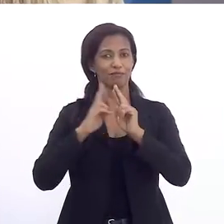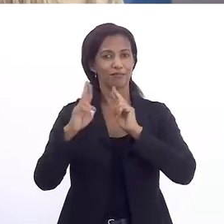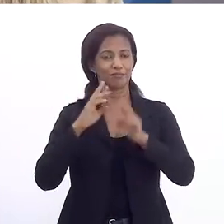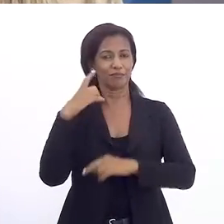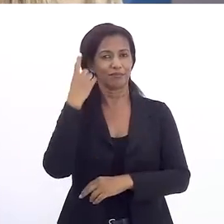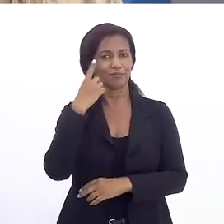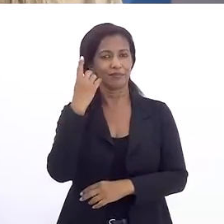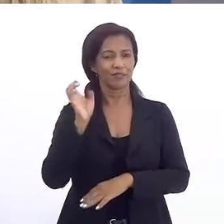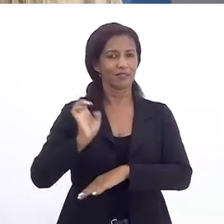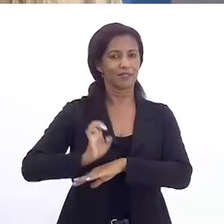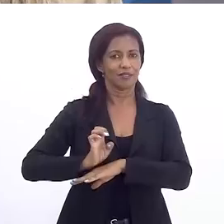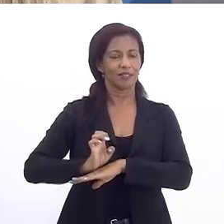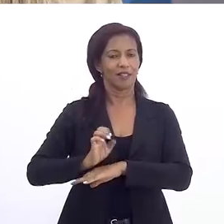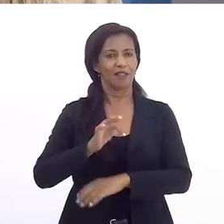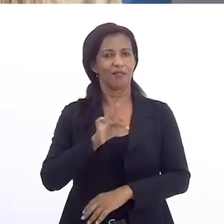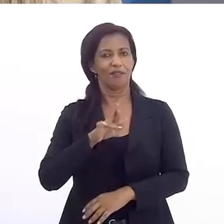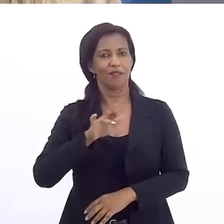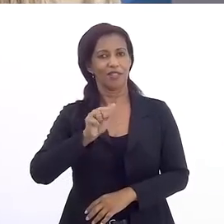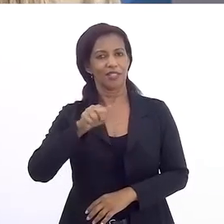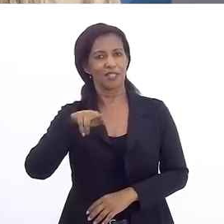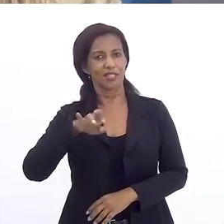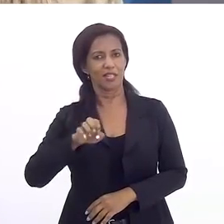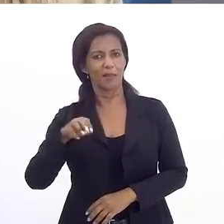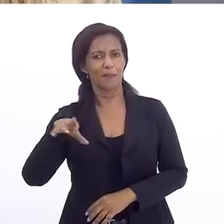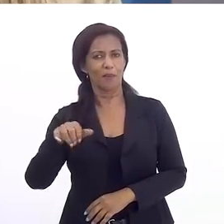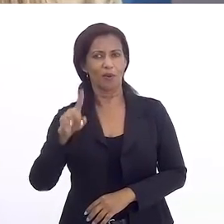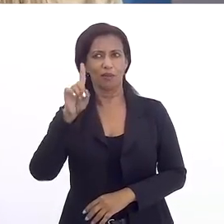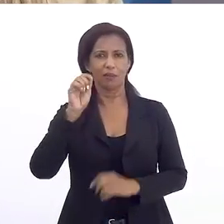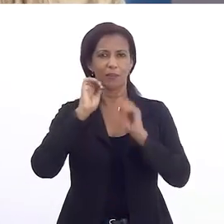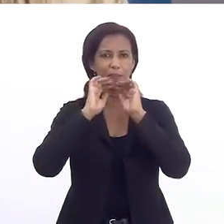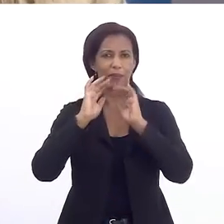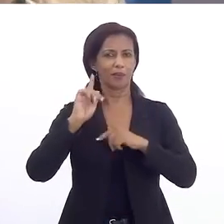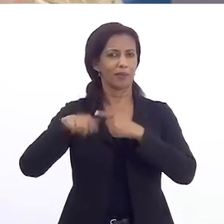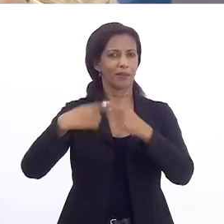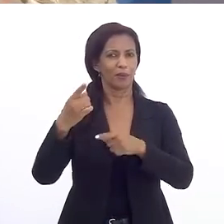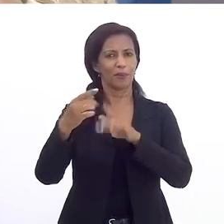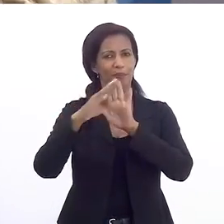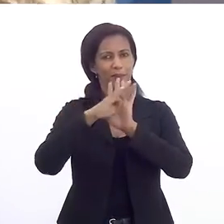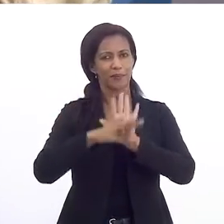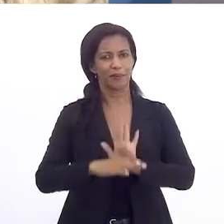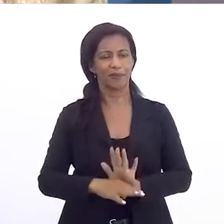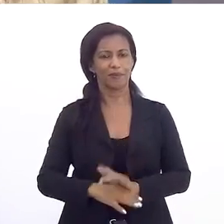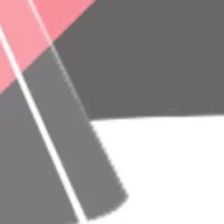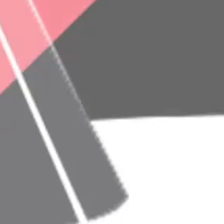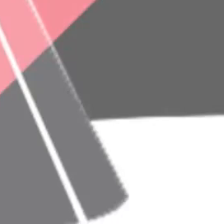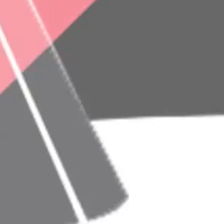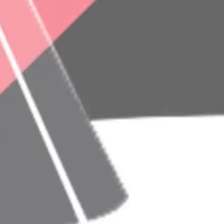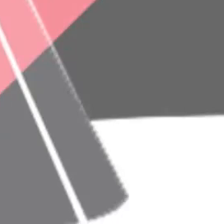entrevistando a deputada estadual Franciane Mota. Fiquem com Deus, até o próximo programa.